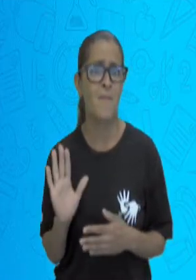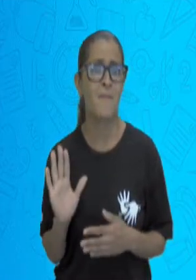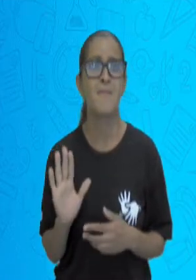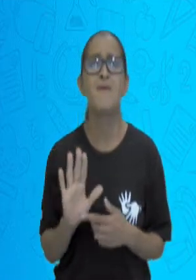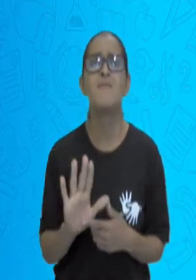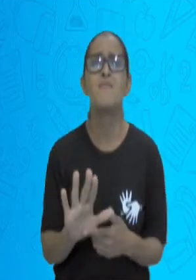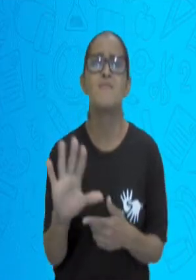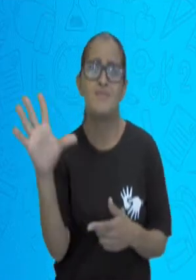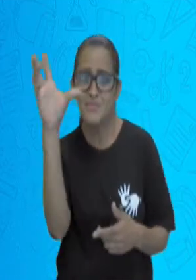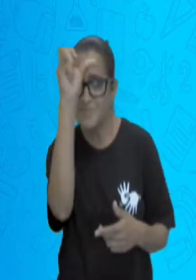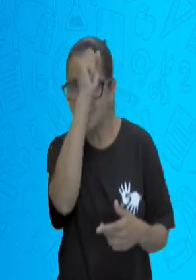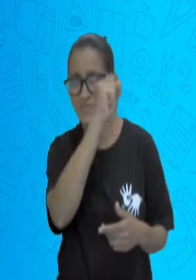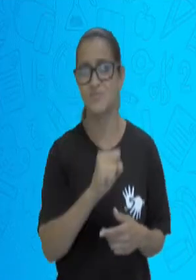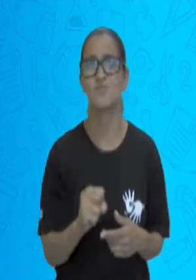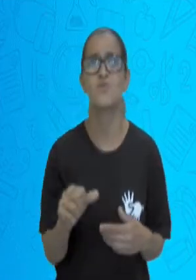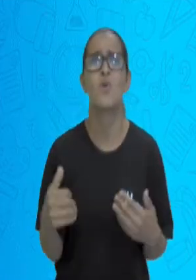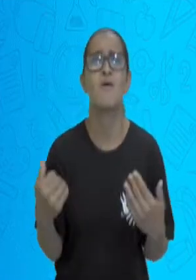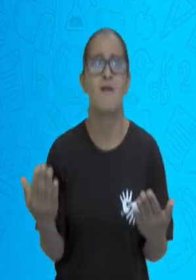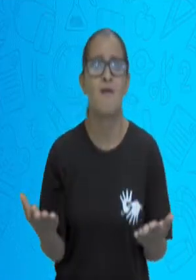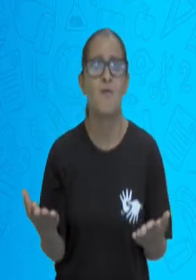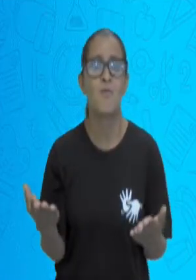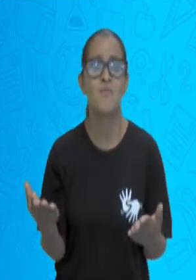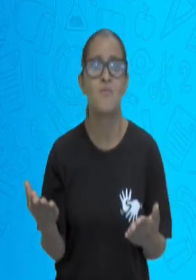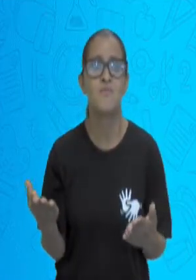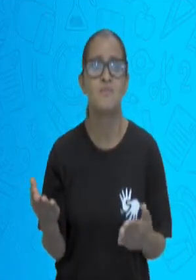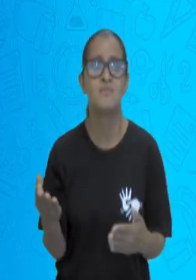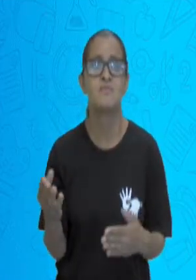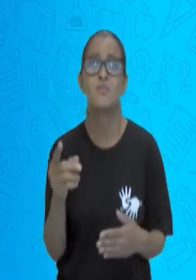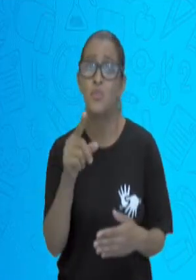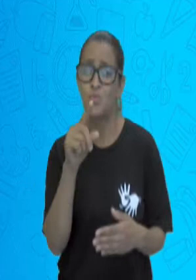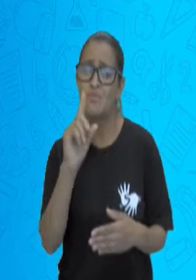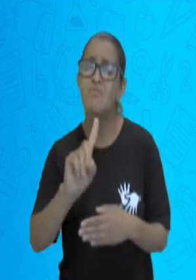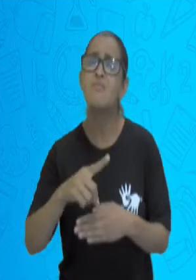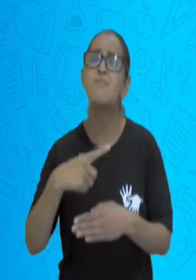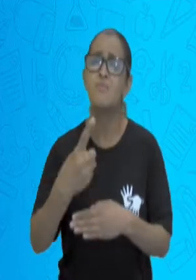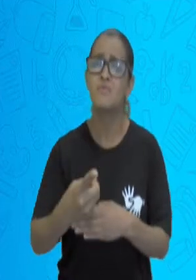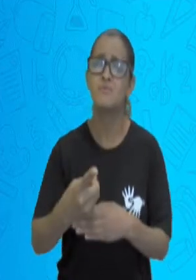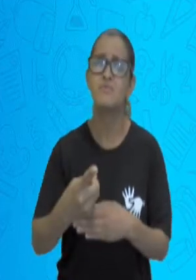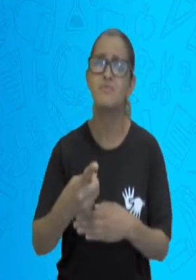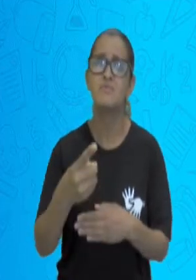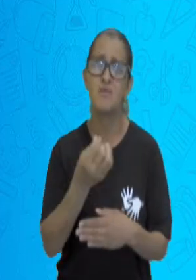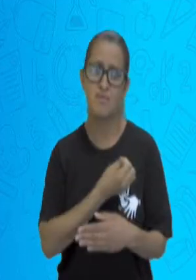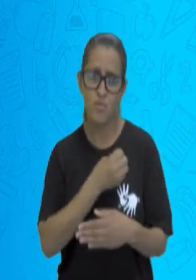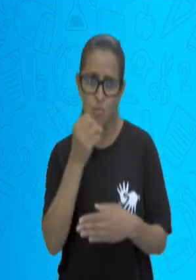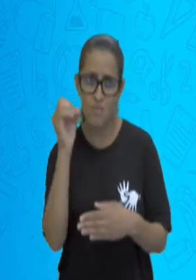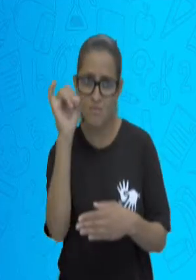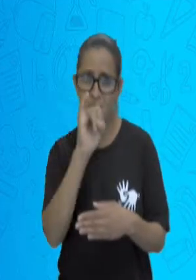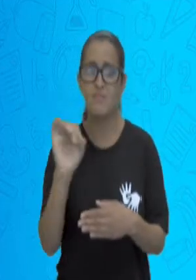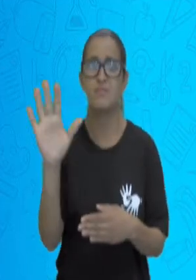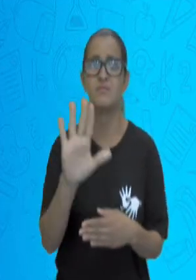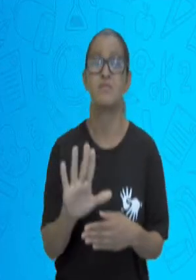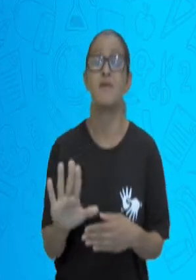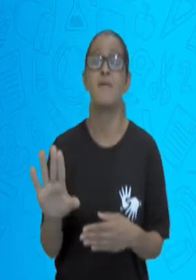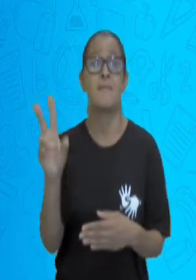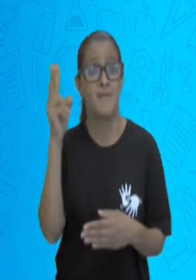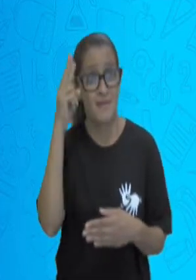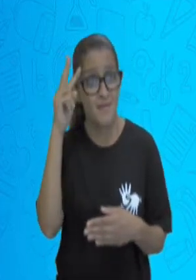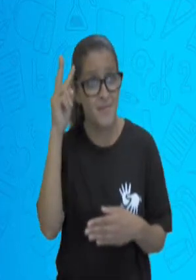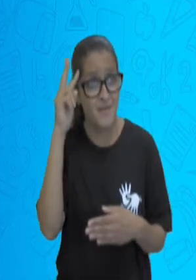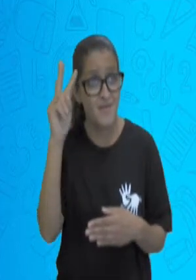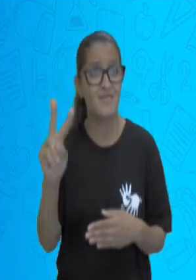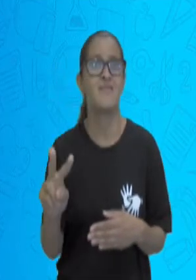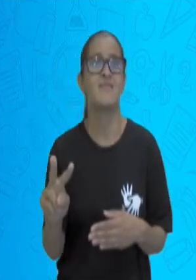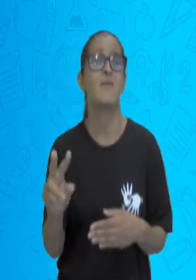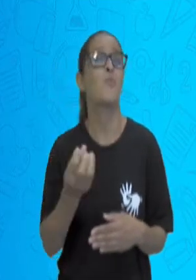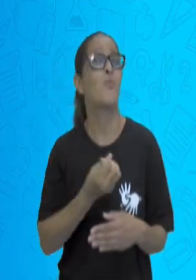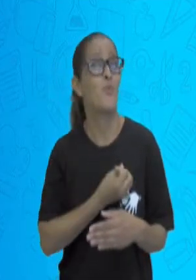Vamos aprender qual o sucessor desses números que nós temos aqui. Lembrando que o sucessor é